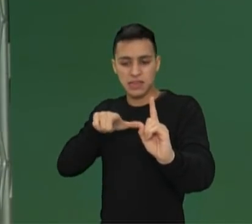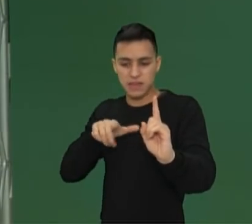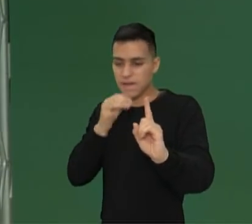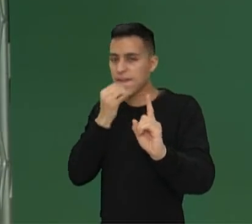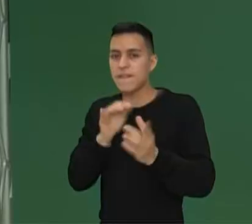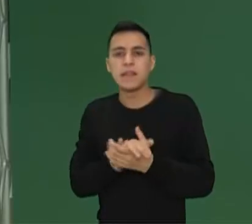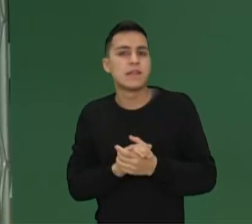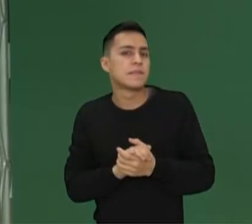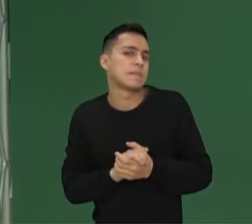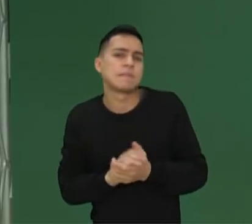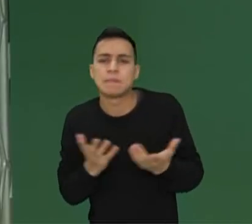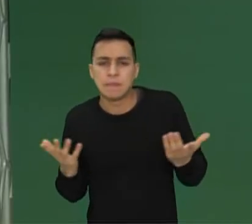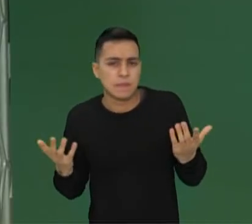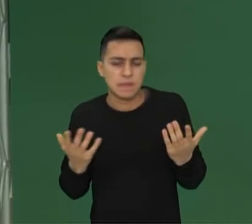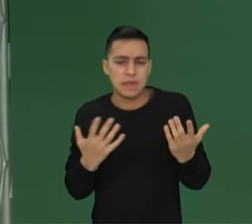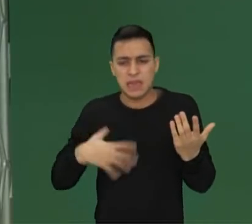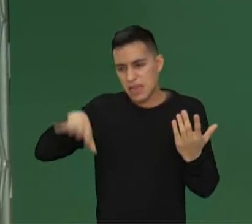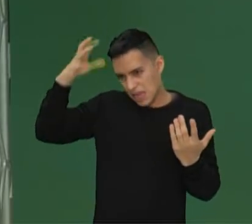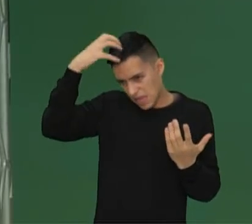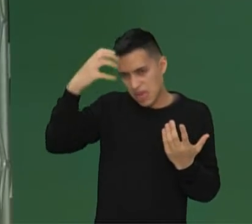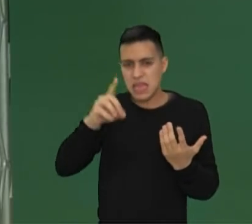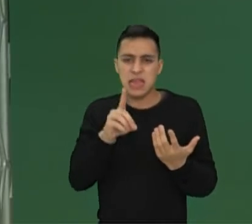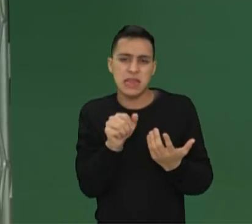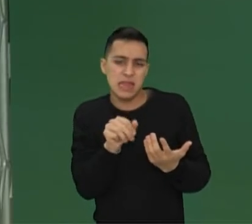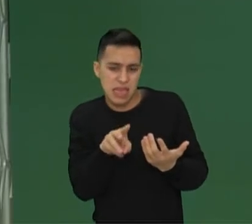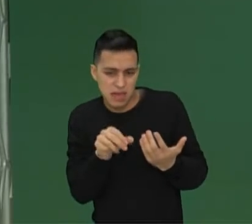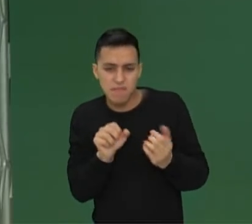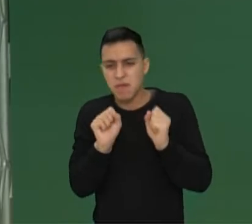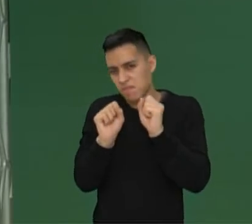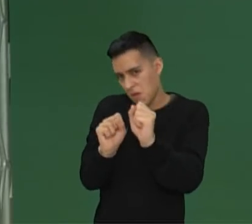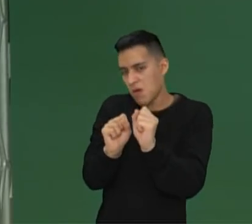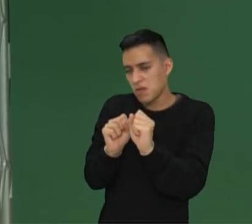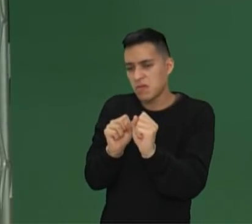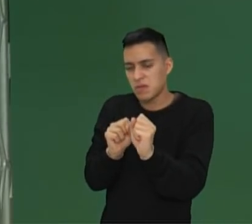vou atacar o rei e uma dama, por exemplo. Posso